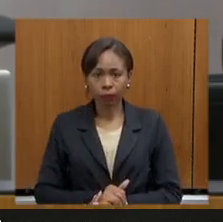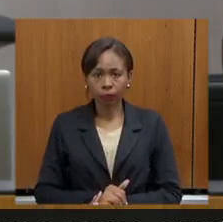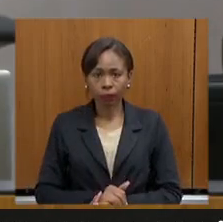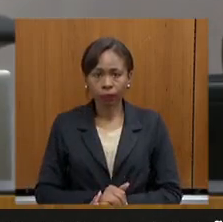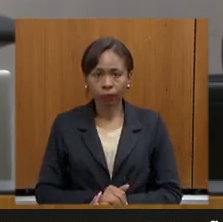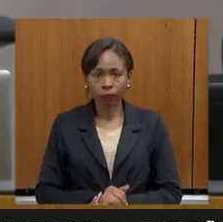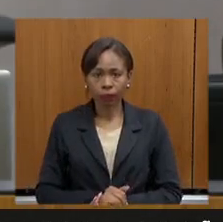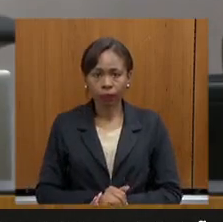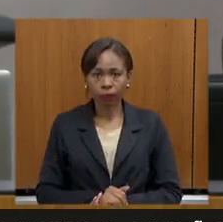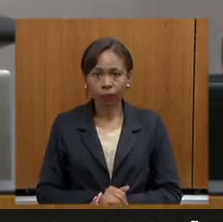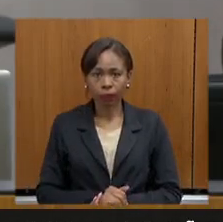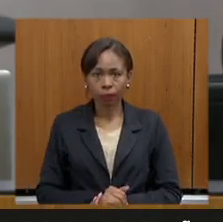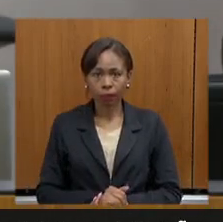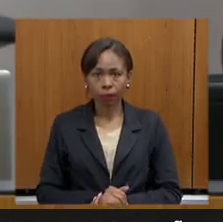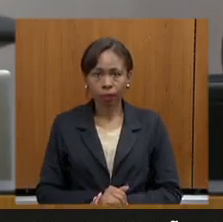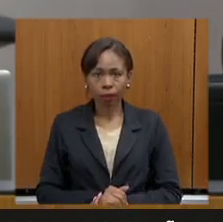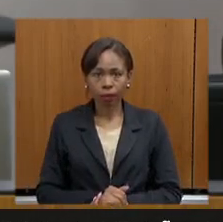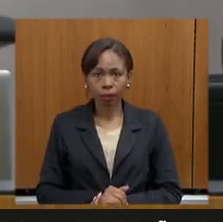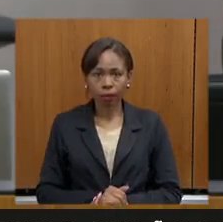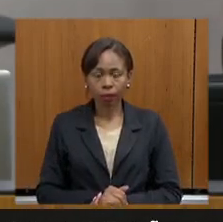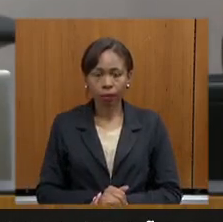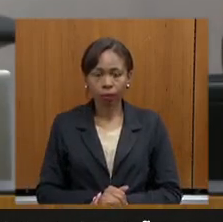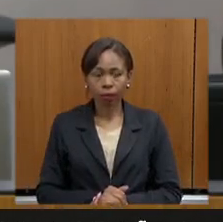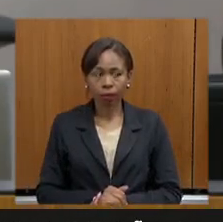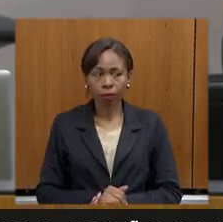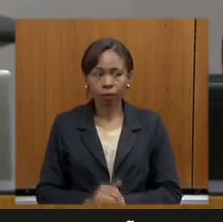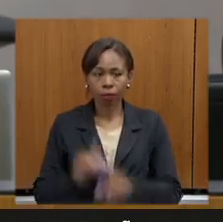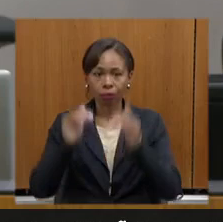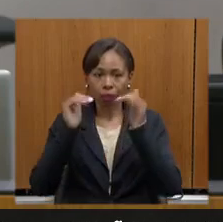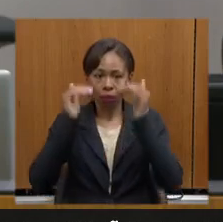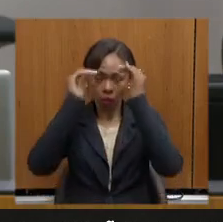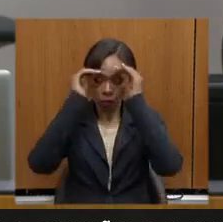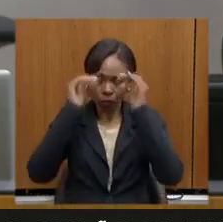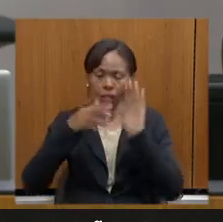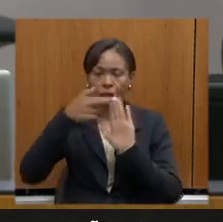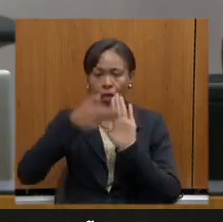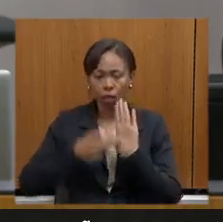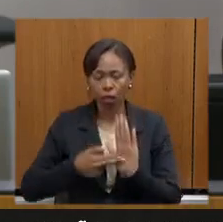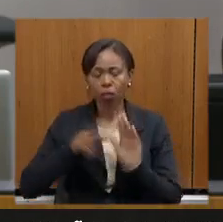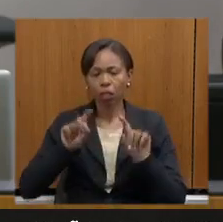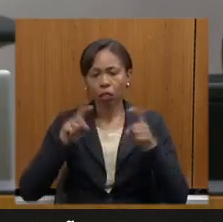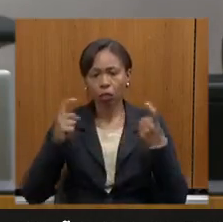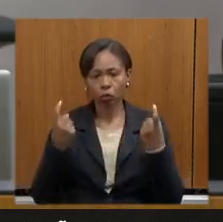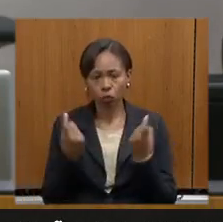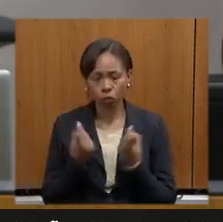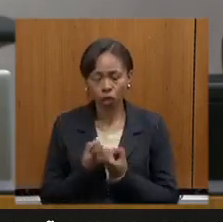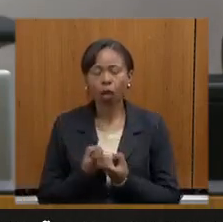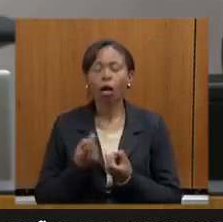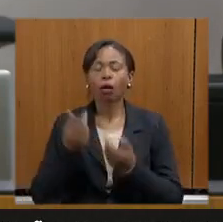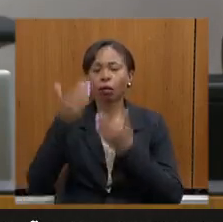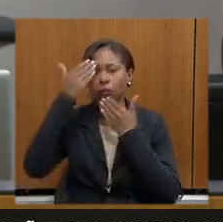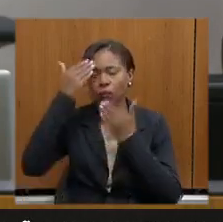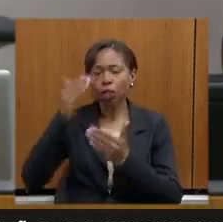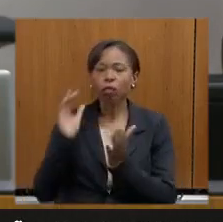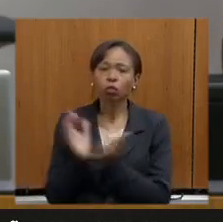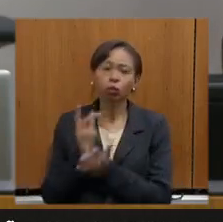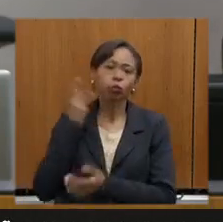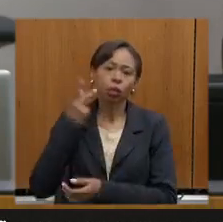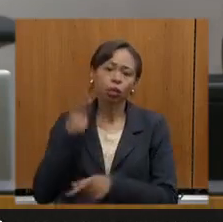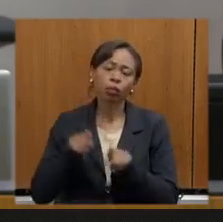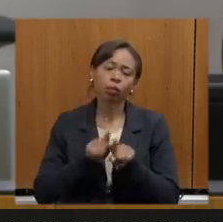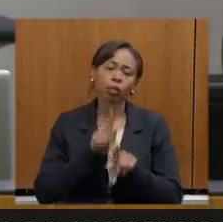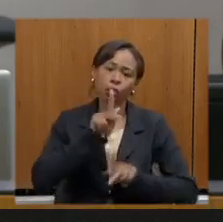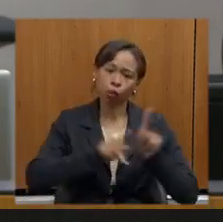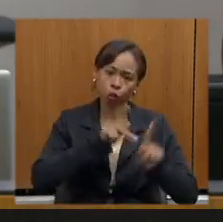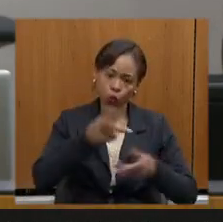e da última fase cumprida a finalidade da reunião a presidência agradece a presença dos parlamentares e